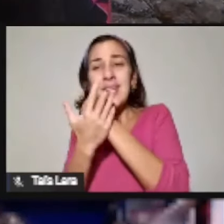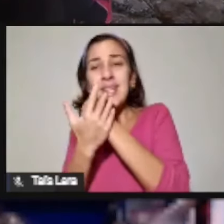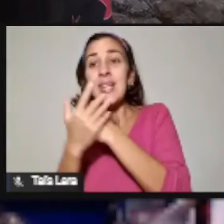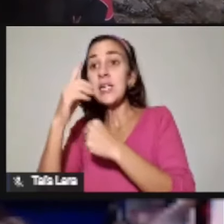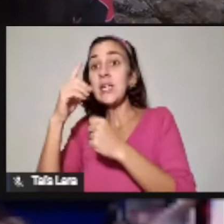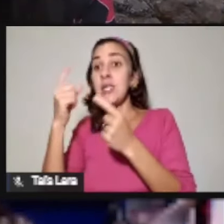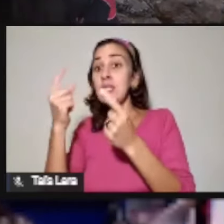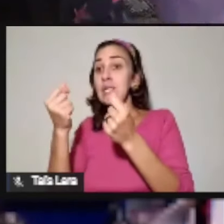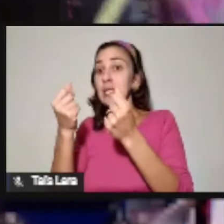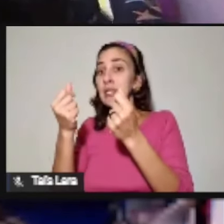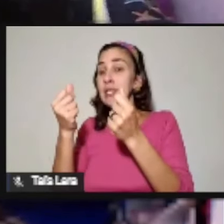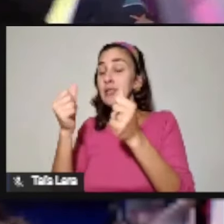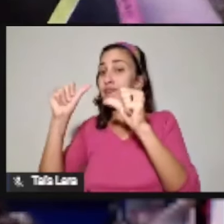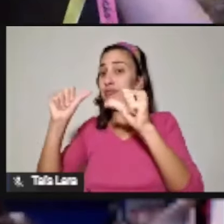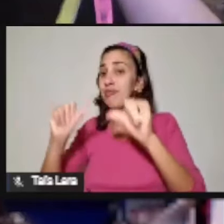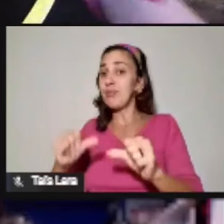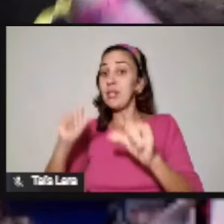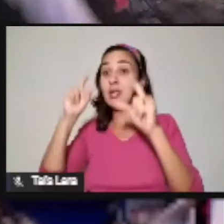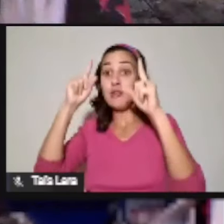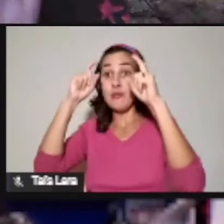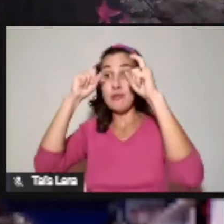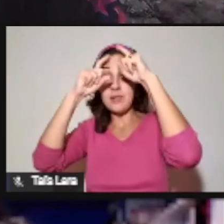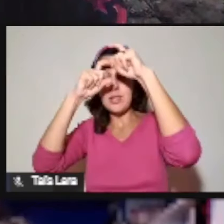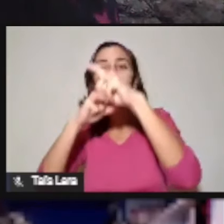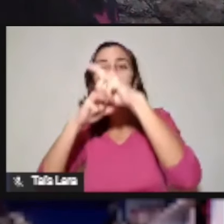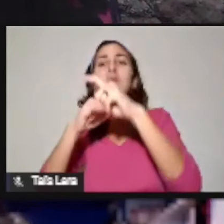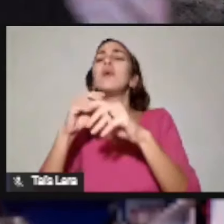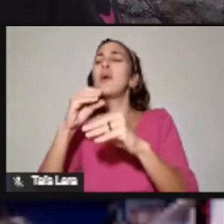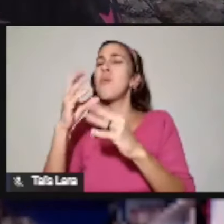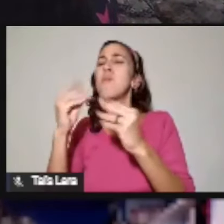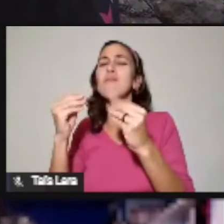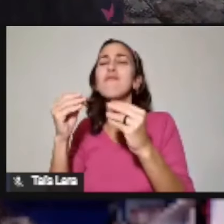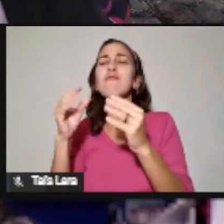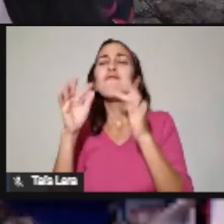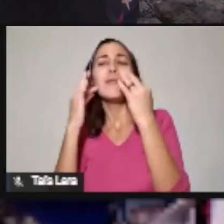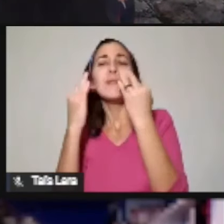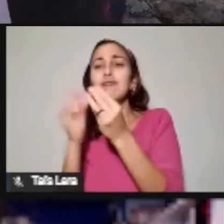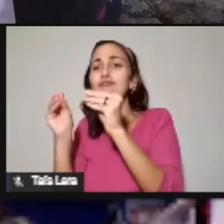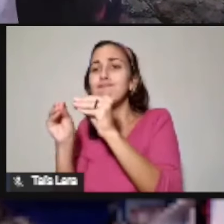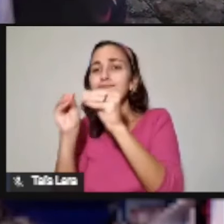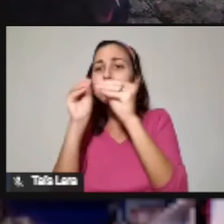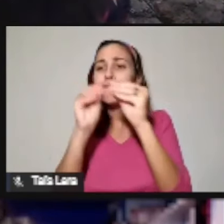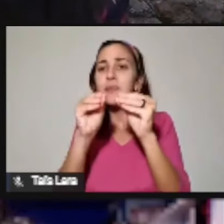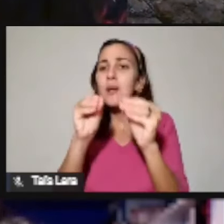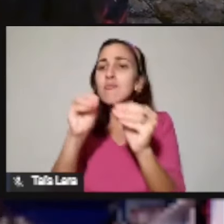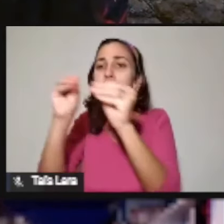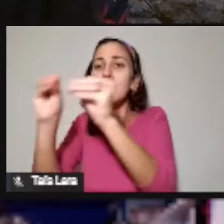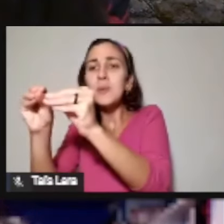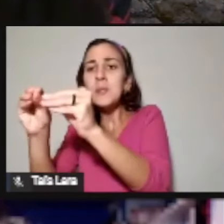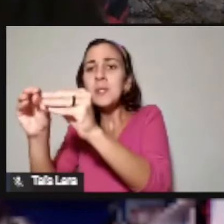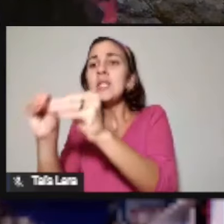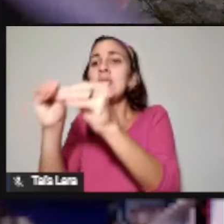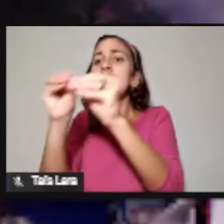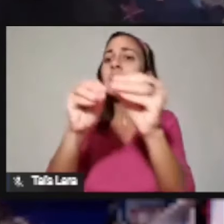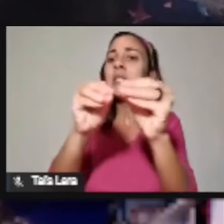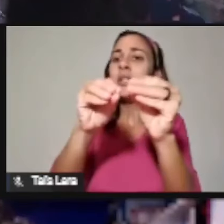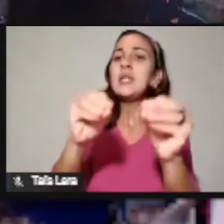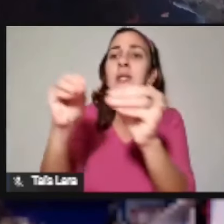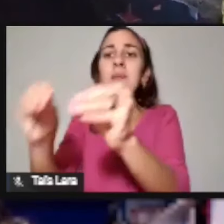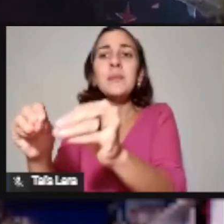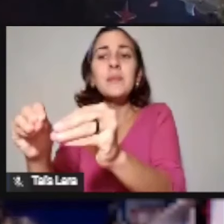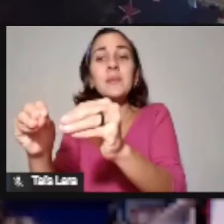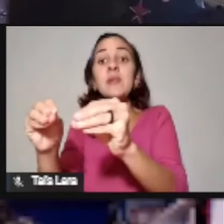Muitas famílias mudaram 3, 4 vezes de endereço. Então, para a criança lembrar, nossa, mas qual que era o nome da minha rua? Era